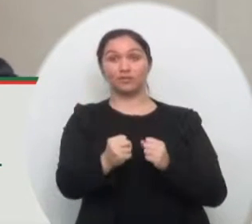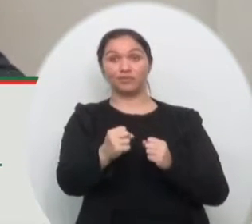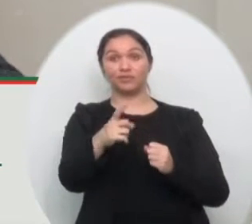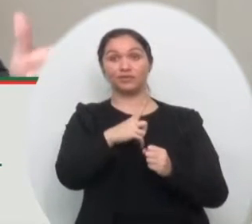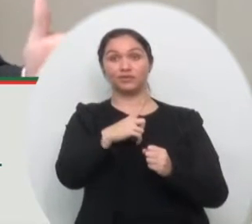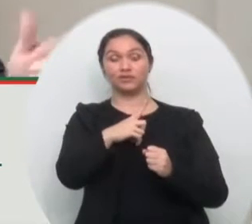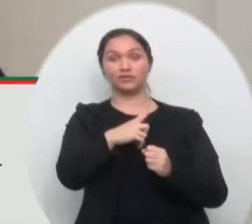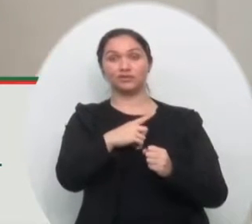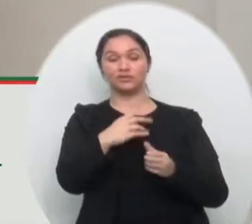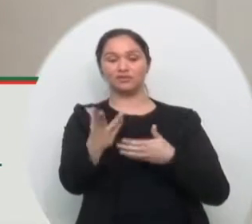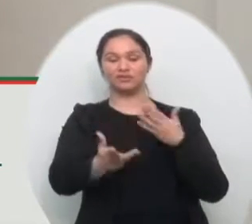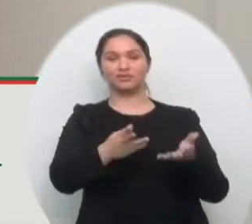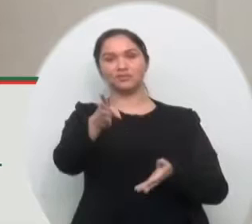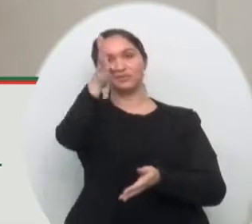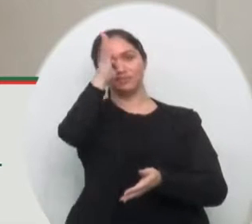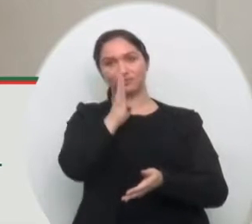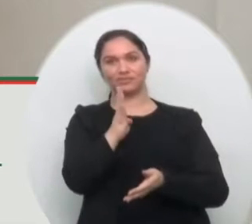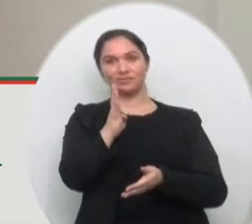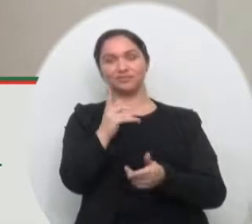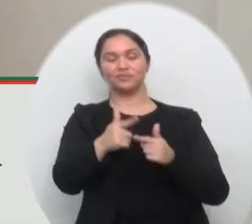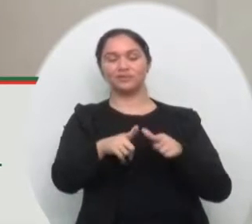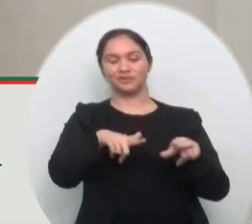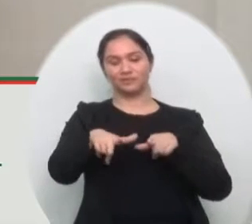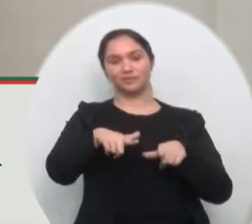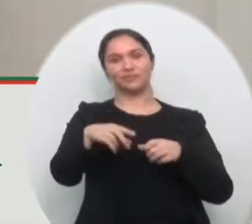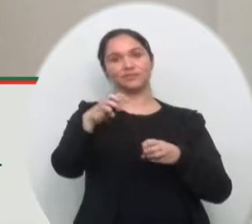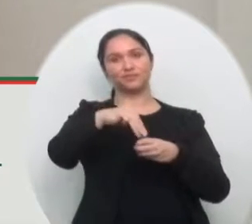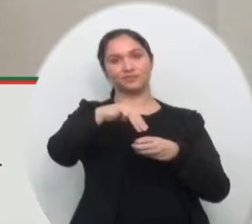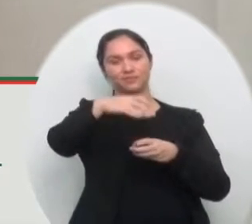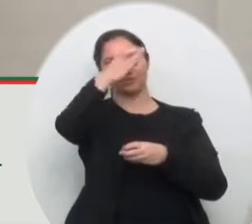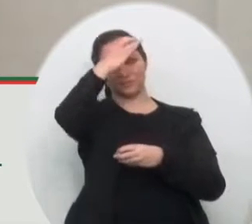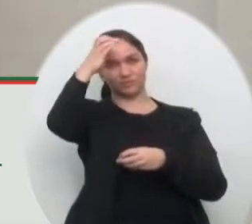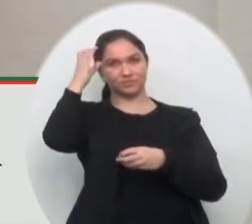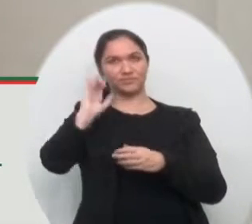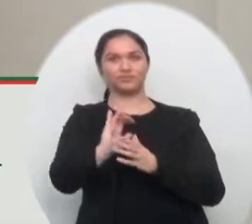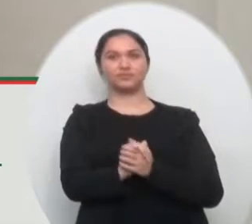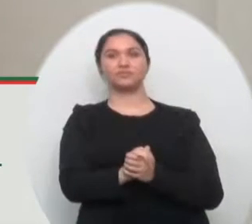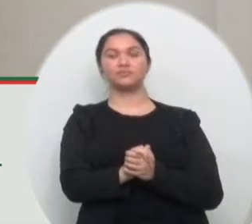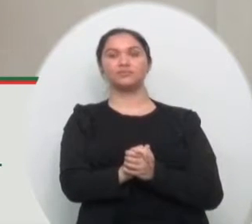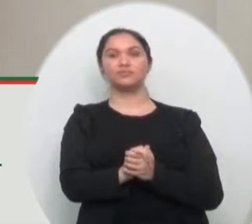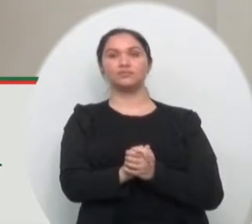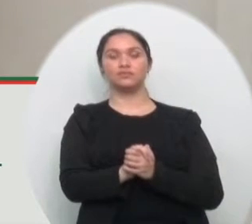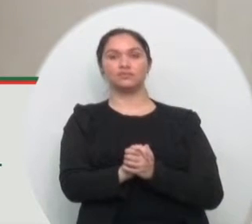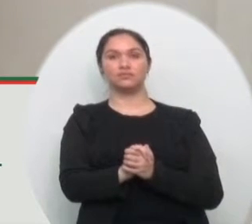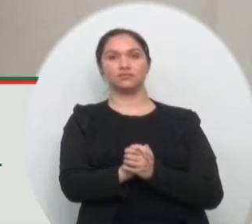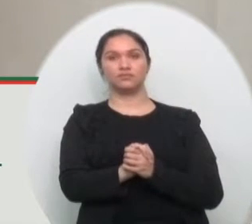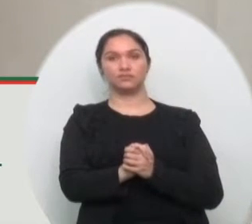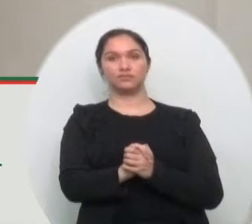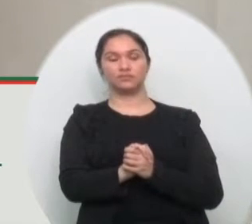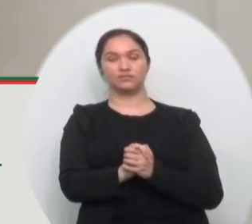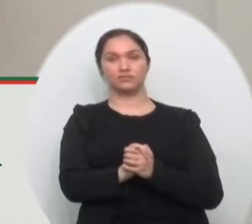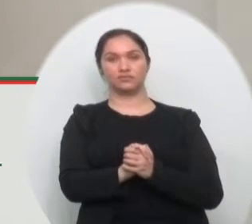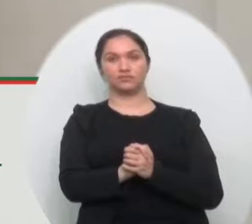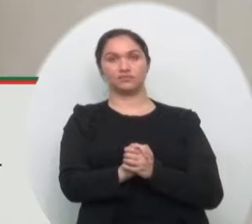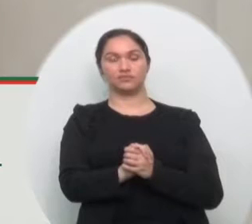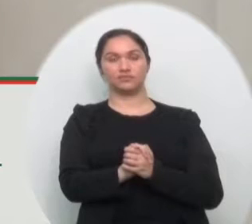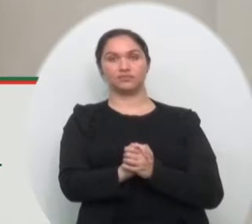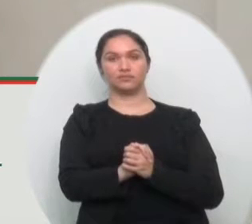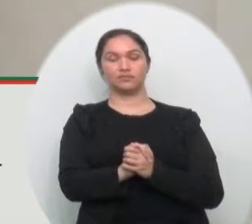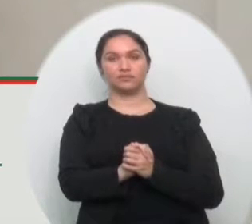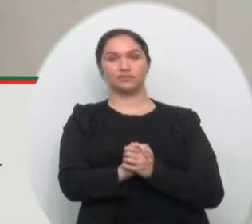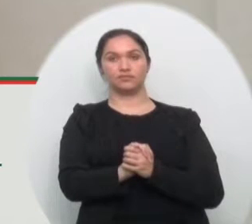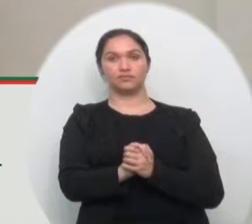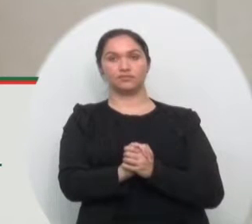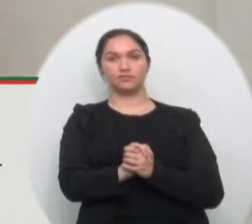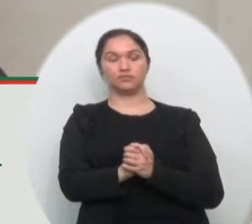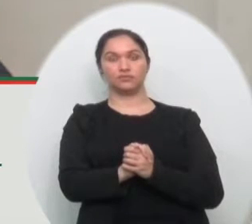também o Nodari, que aqui não está, ele também vinha falando comigo, também da rede pública, também foi um dos idealizadores dessa